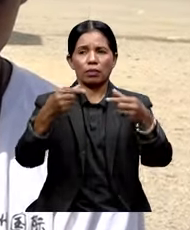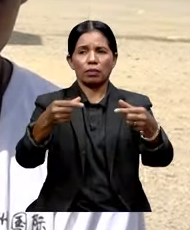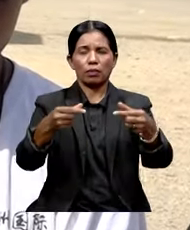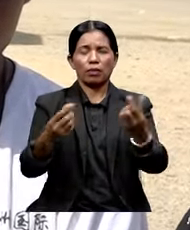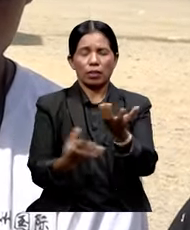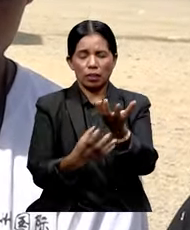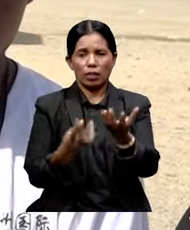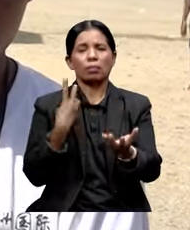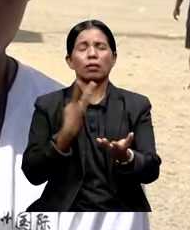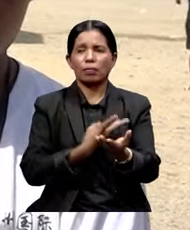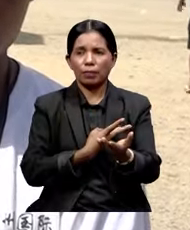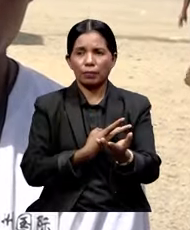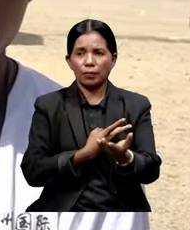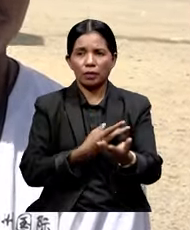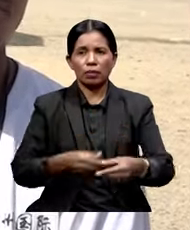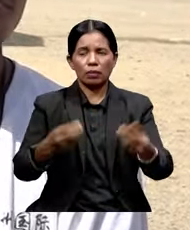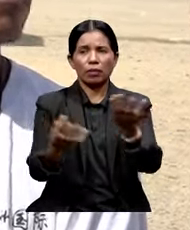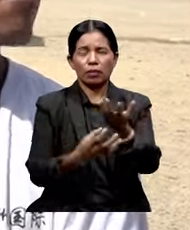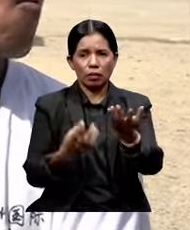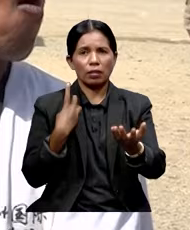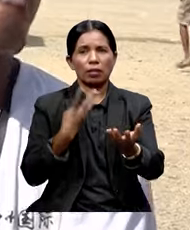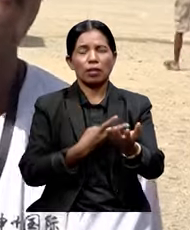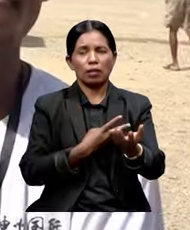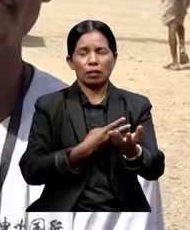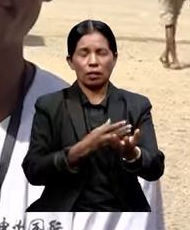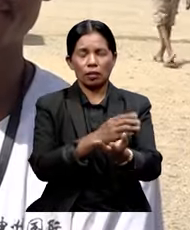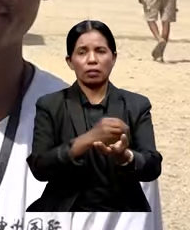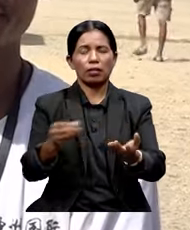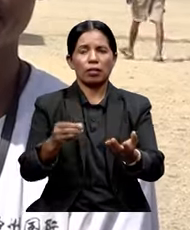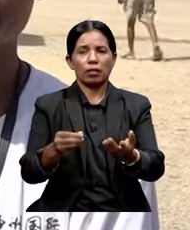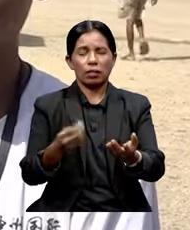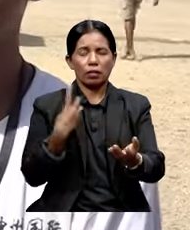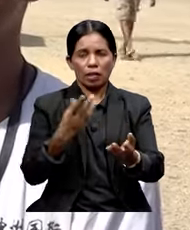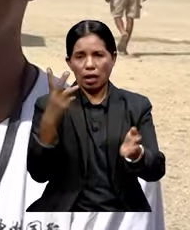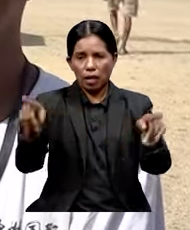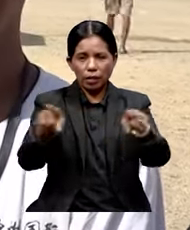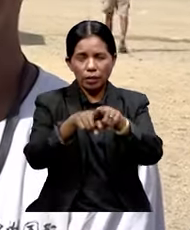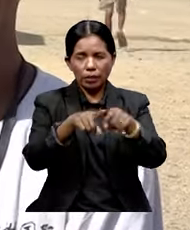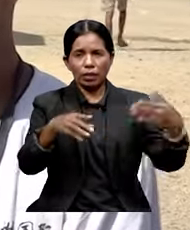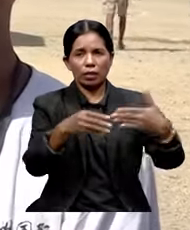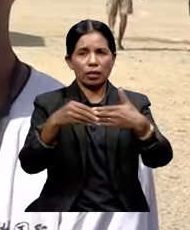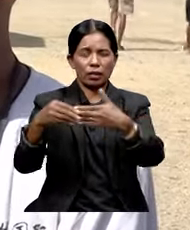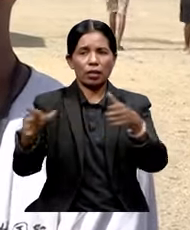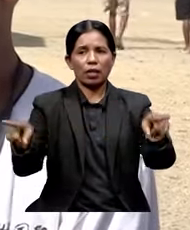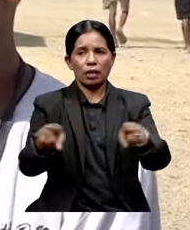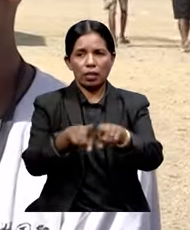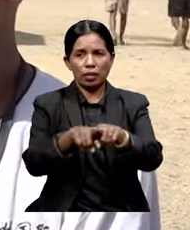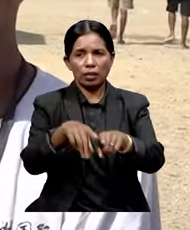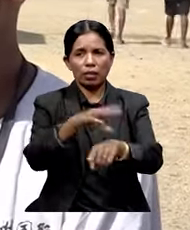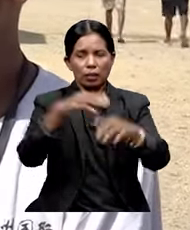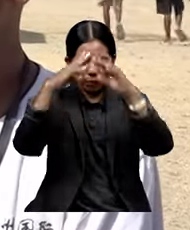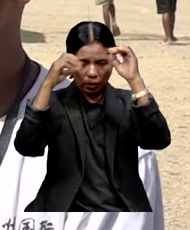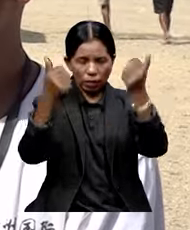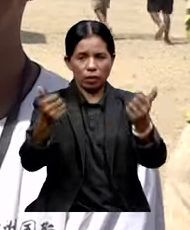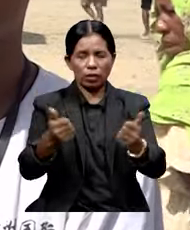Miami. Siramos que fornece catering e depois a presidente da autoridade própria, nós não dar pendeta, nós não dar presidente da autoridade,